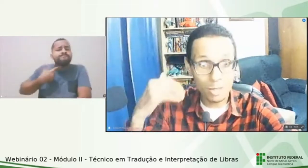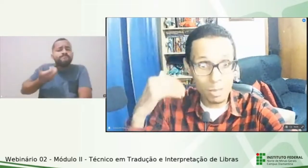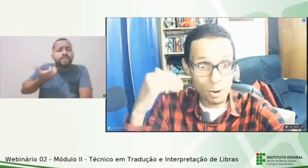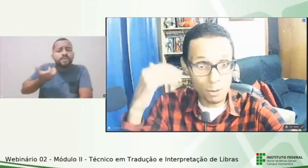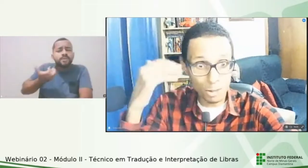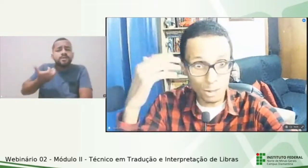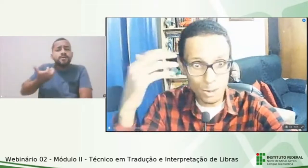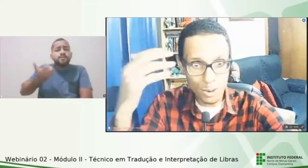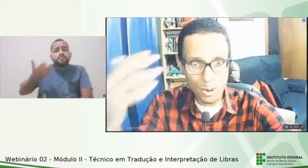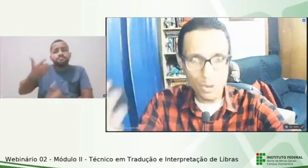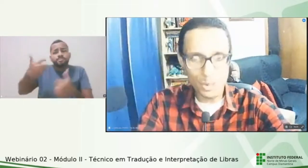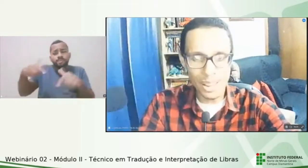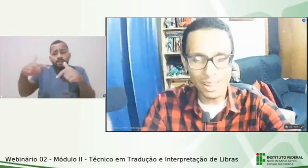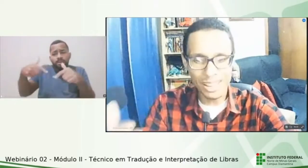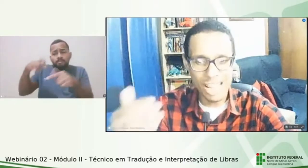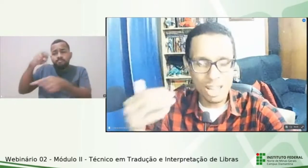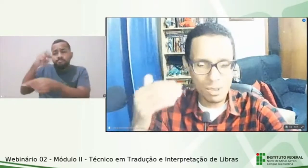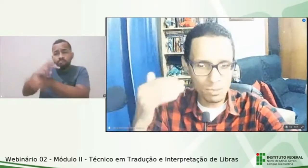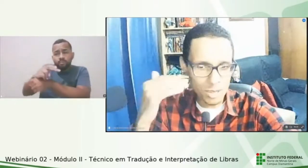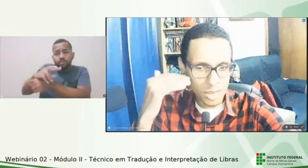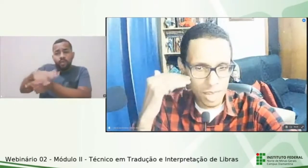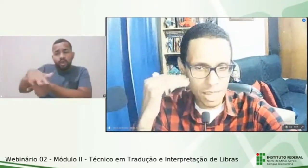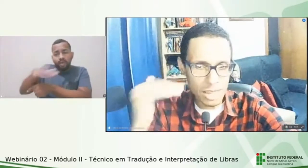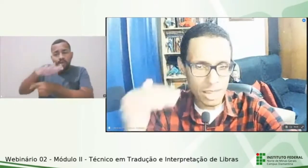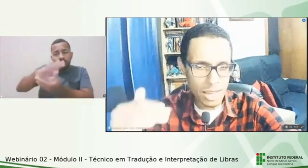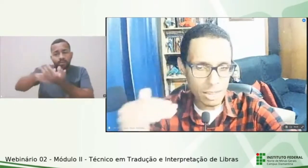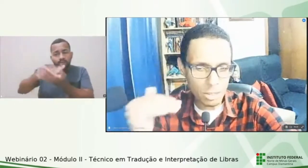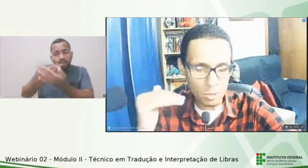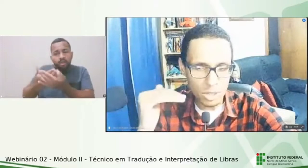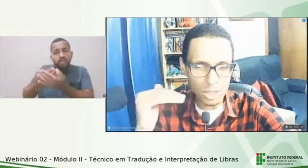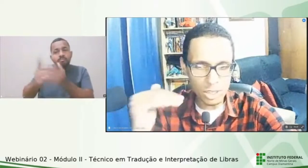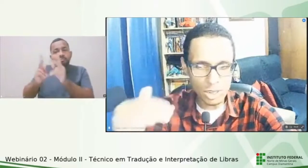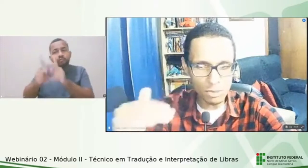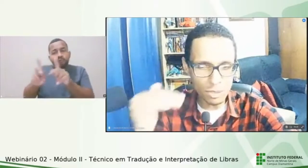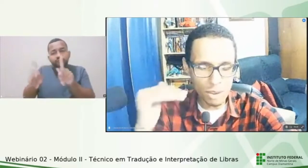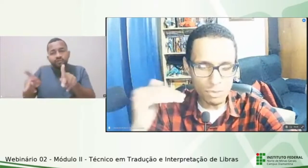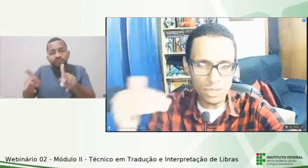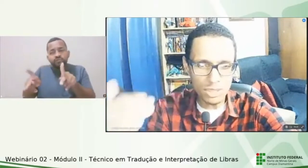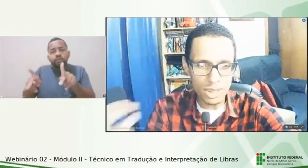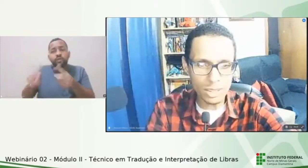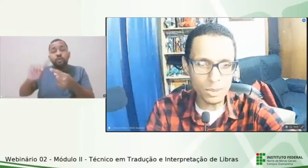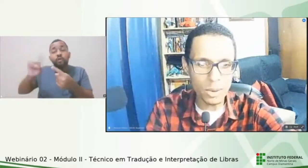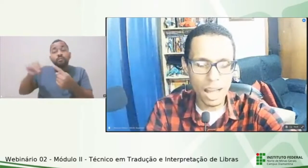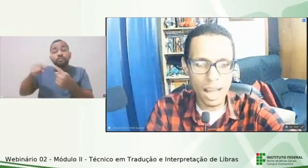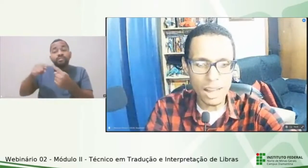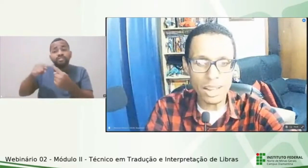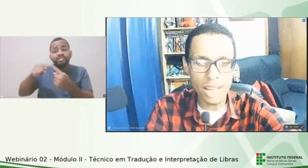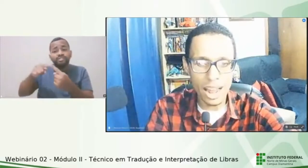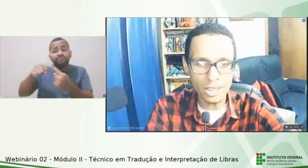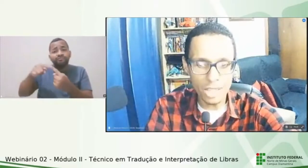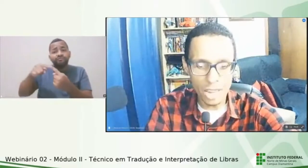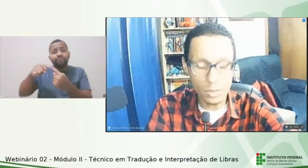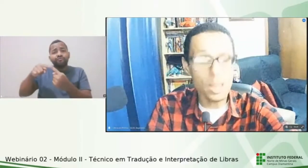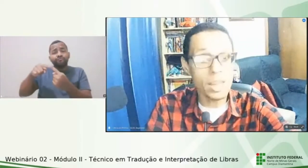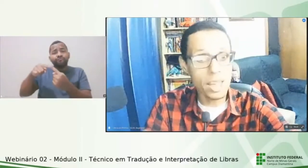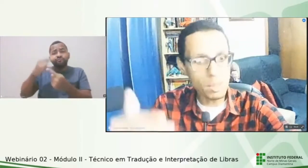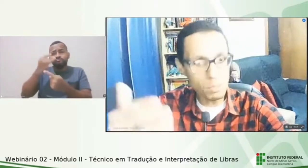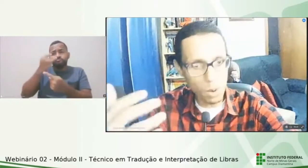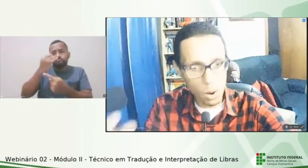quero ser professor, né? Tenha esse objetivo não visando a ganhar